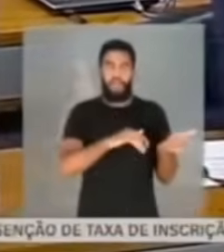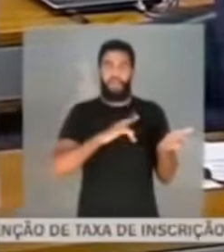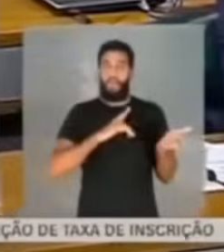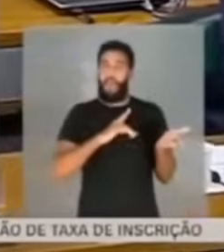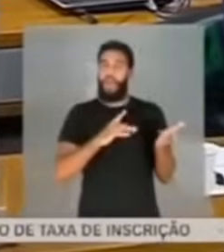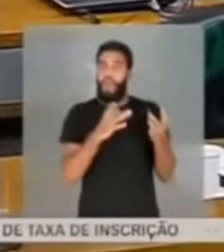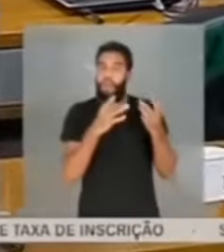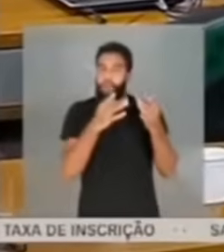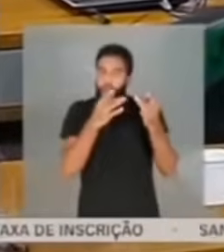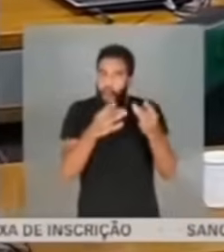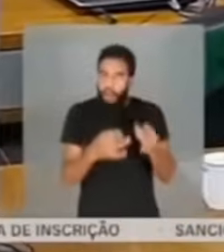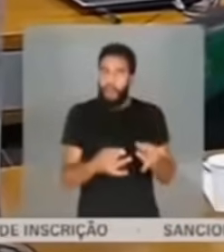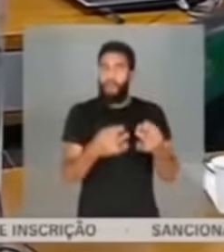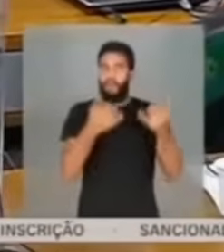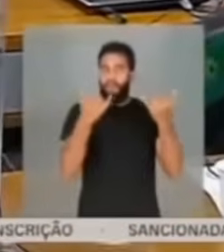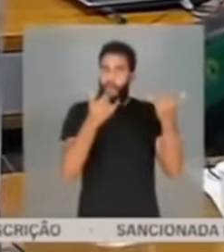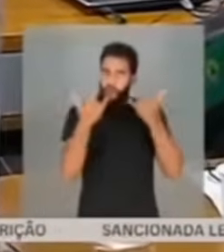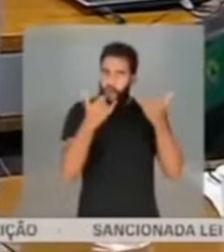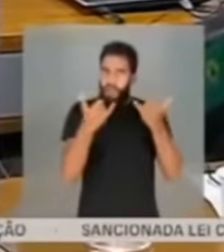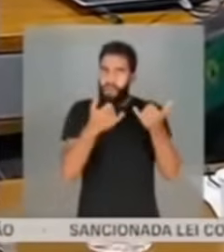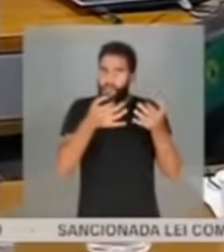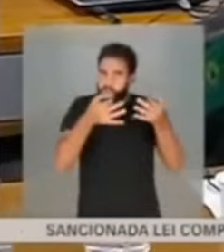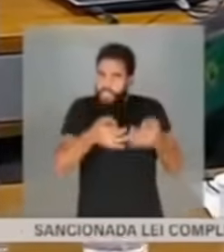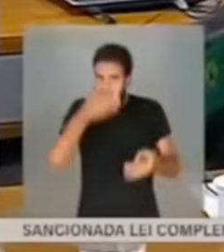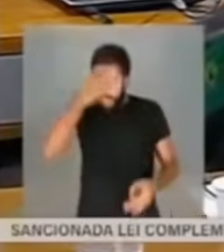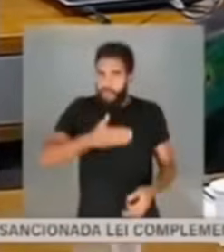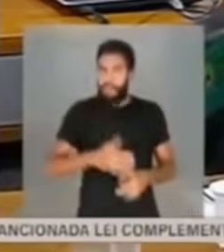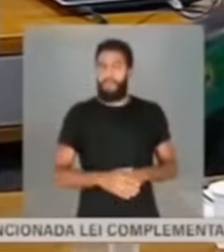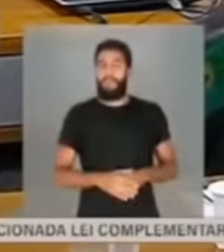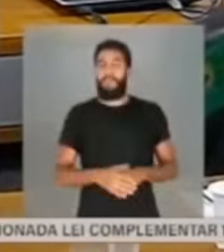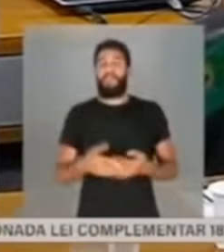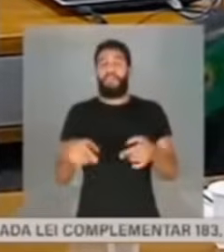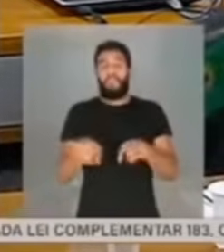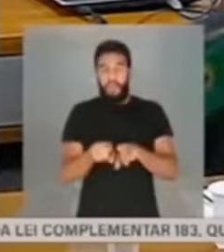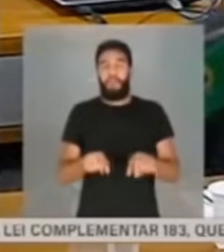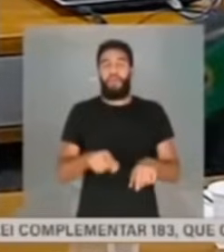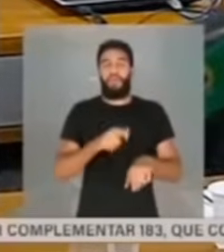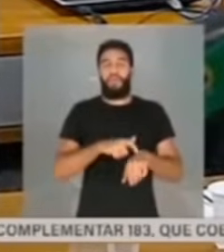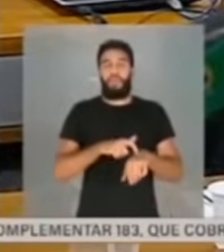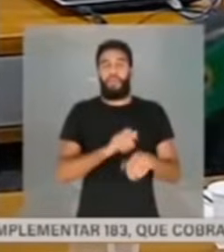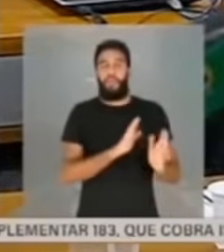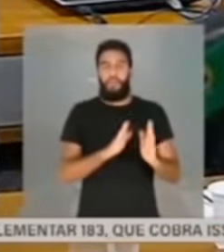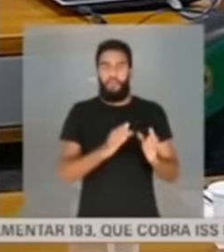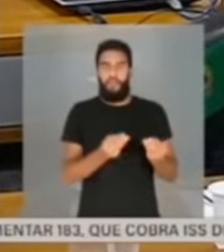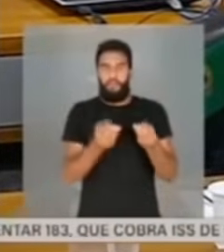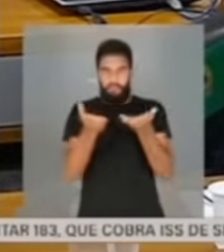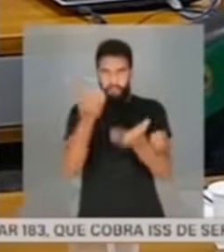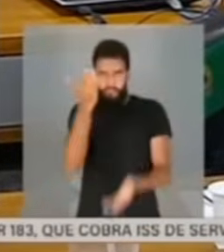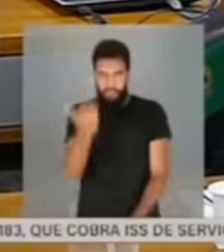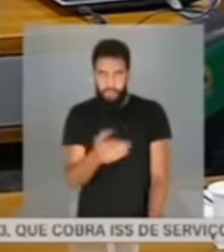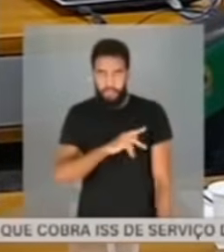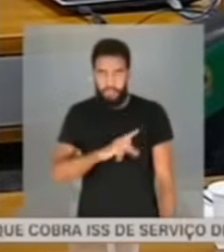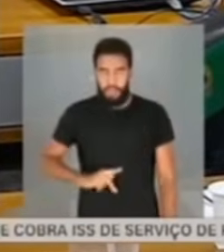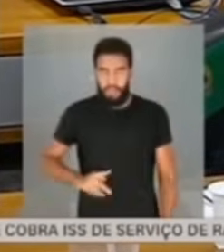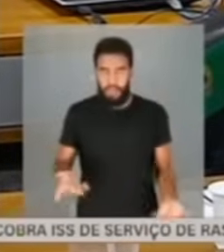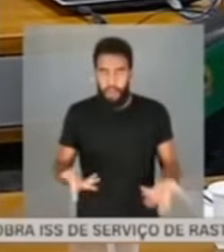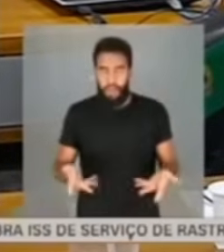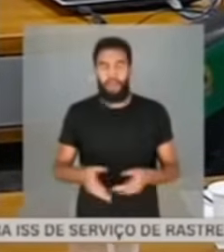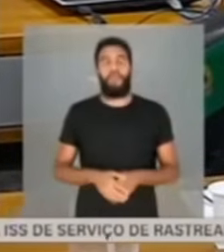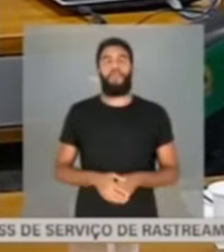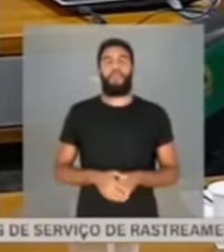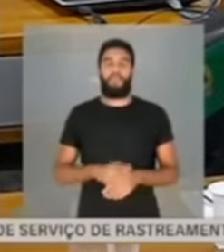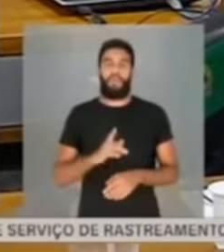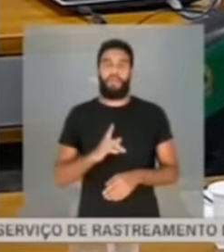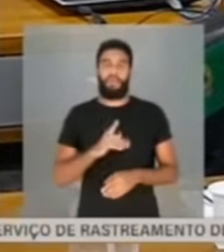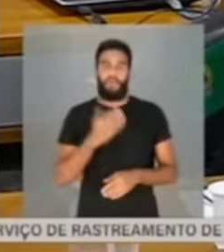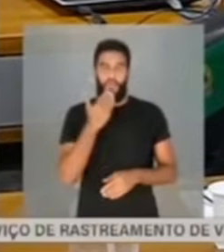credibilidade e coincidentemente no mesmo período eu vou passar as mãos agora do Senhor eh existiu uma